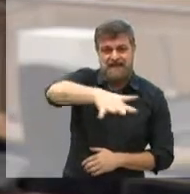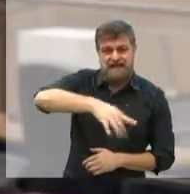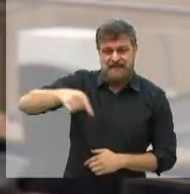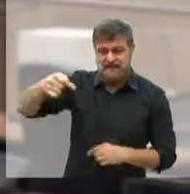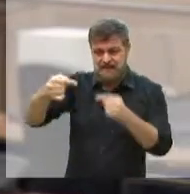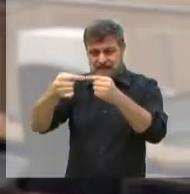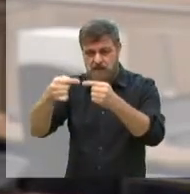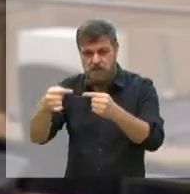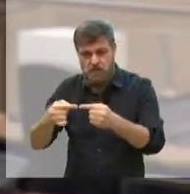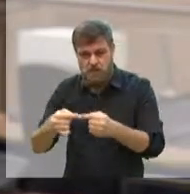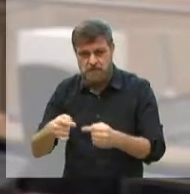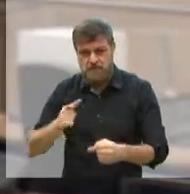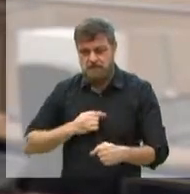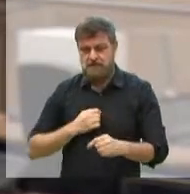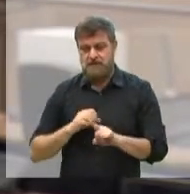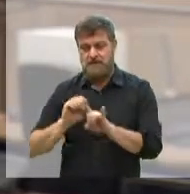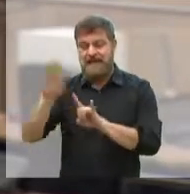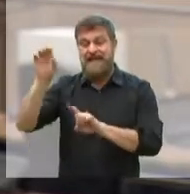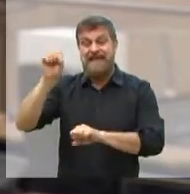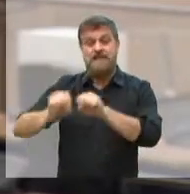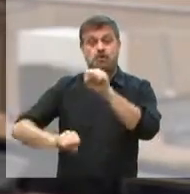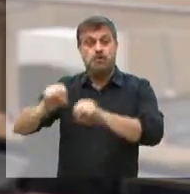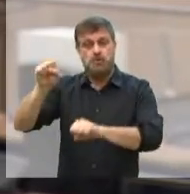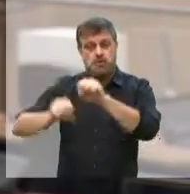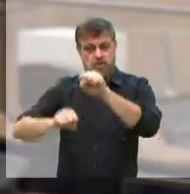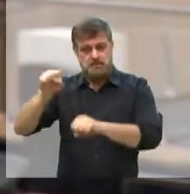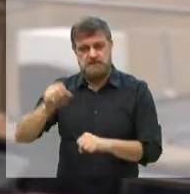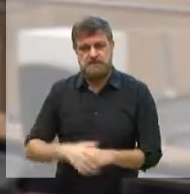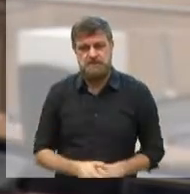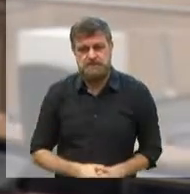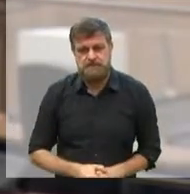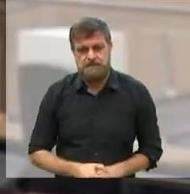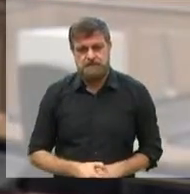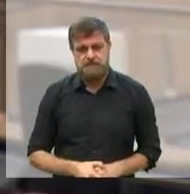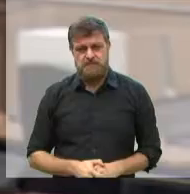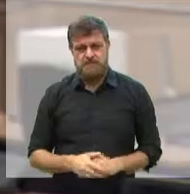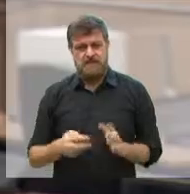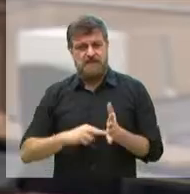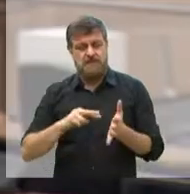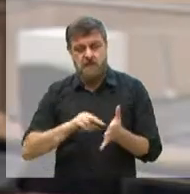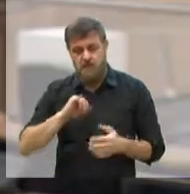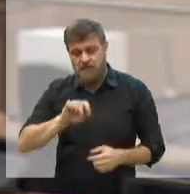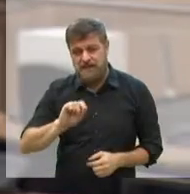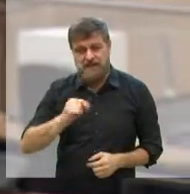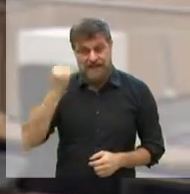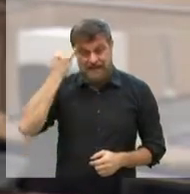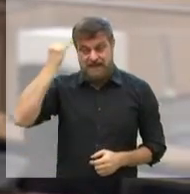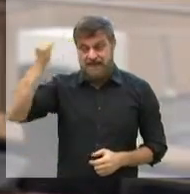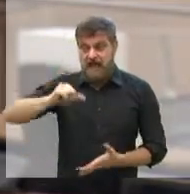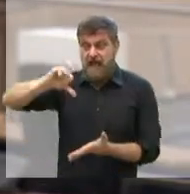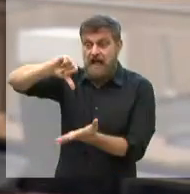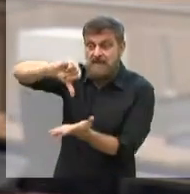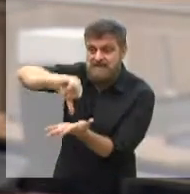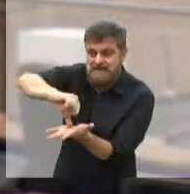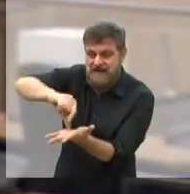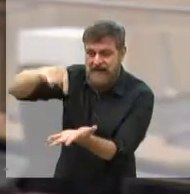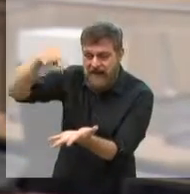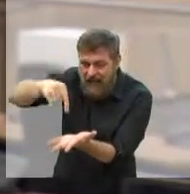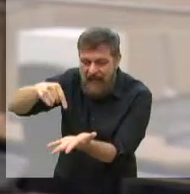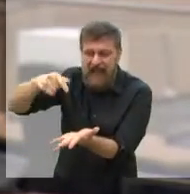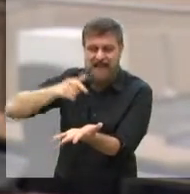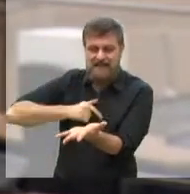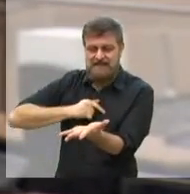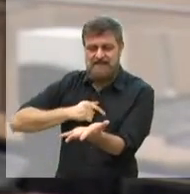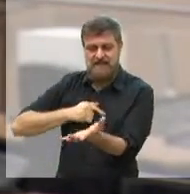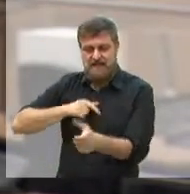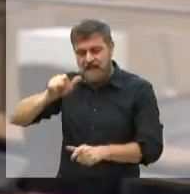ou construção de indústrias. Ou seja, essa ideia de área de centralidade,